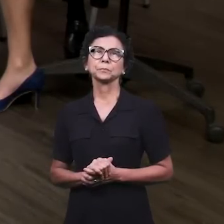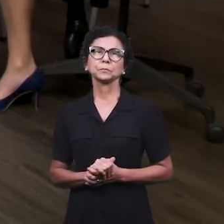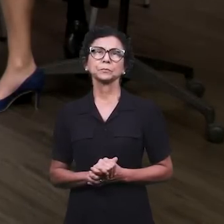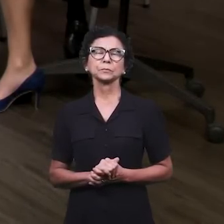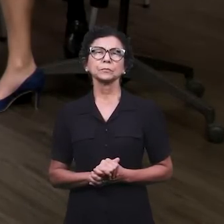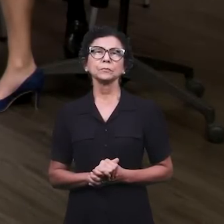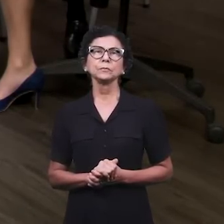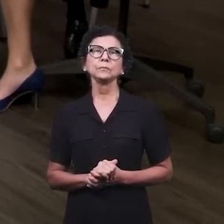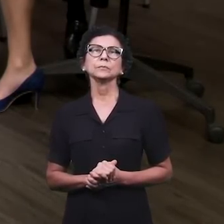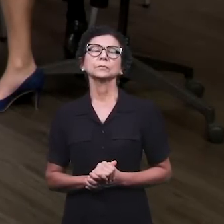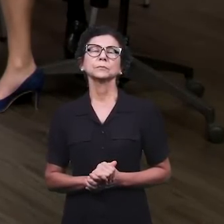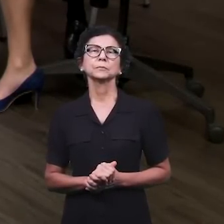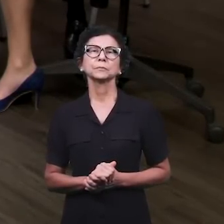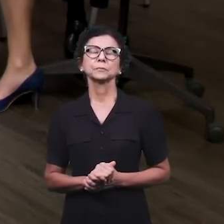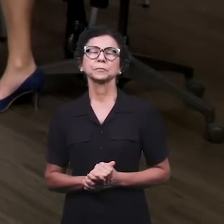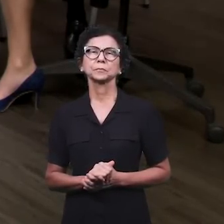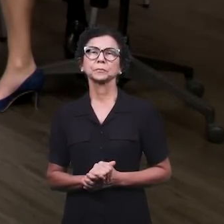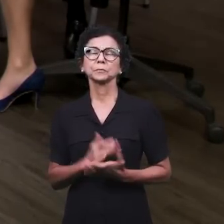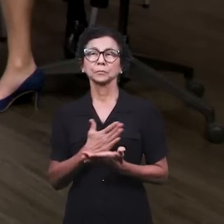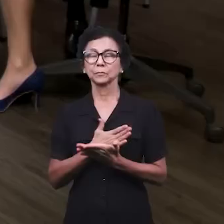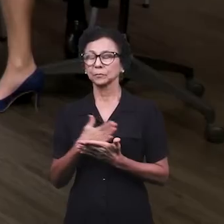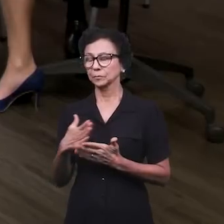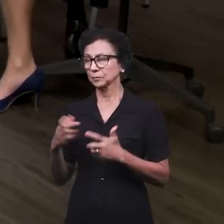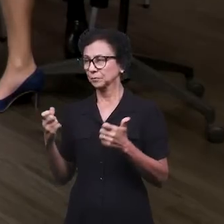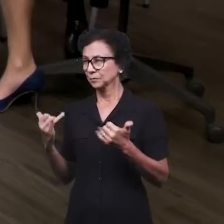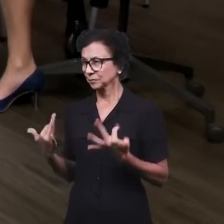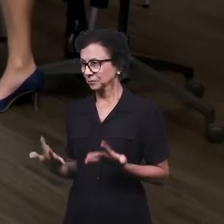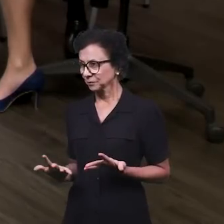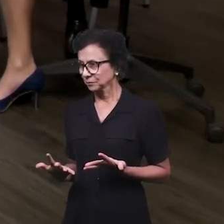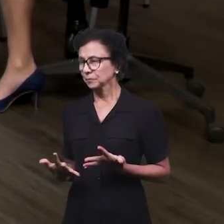Eu tinha começado a falar, não é?